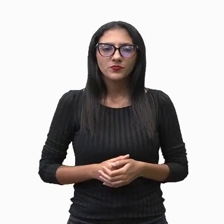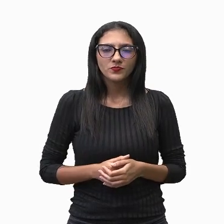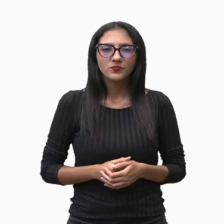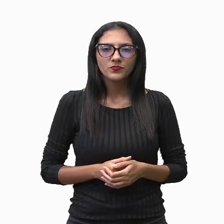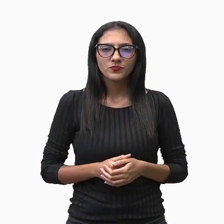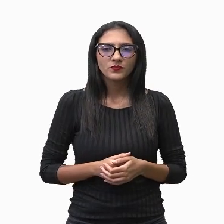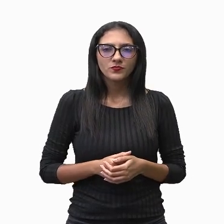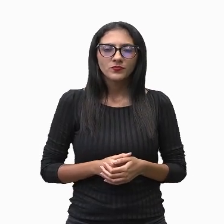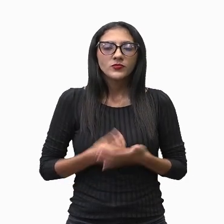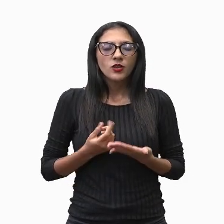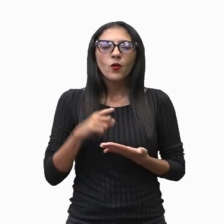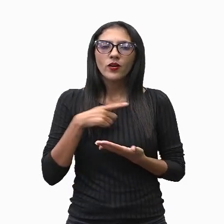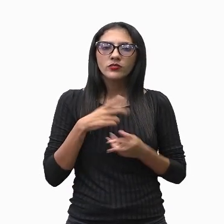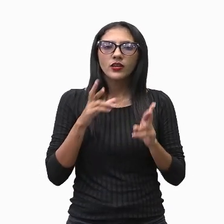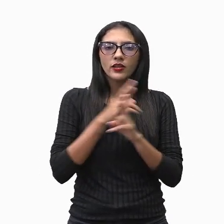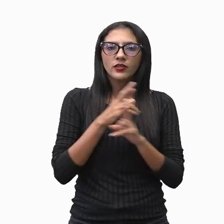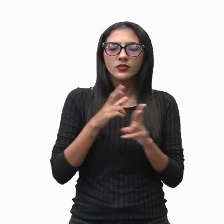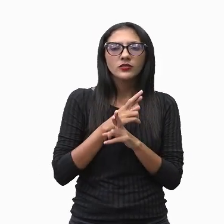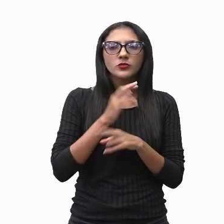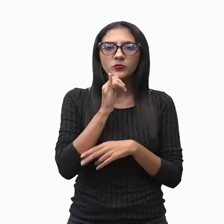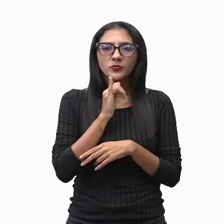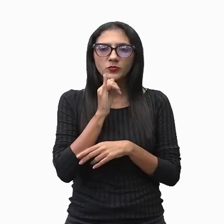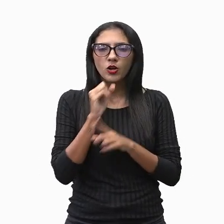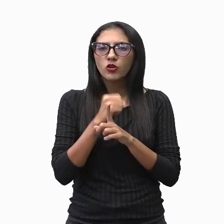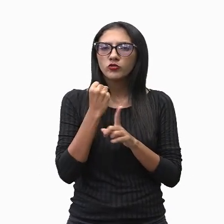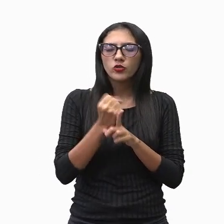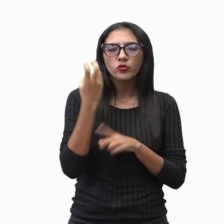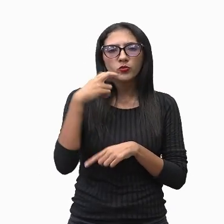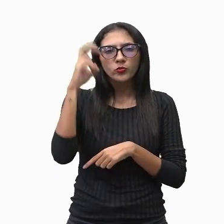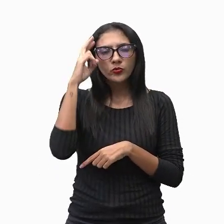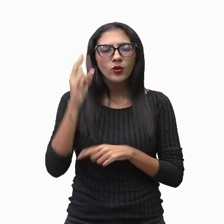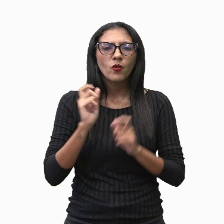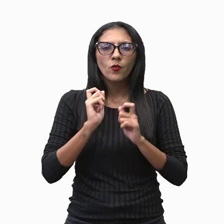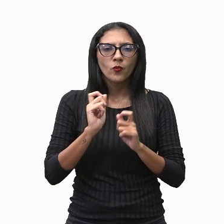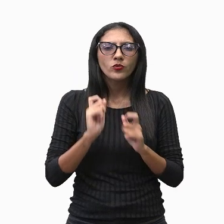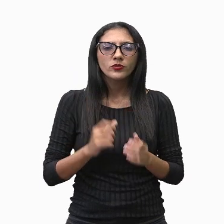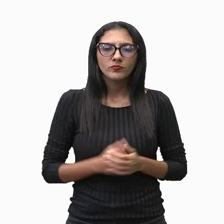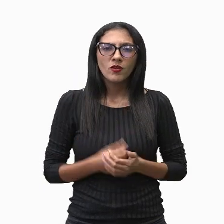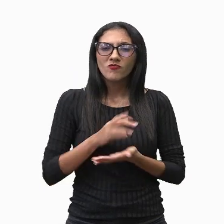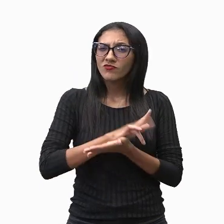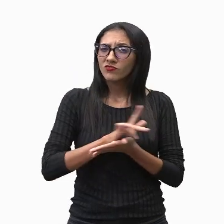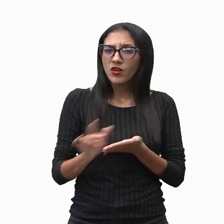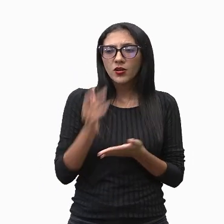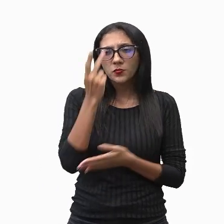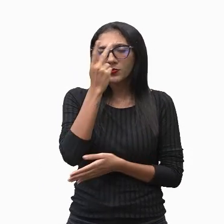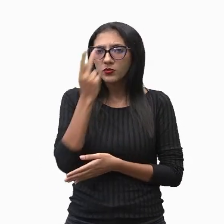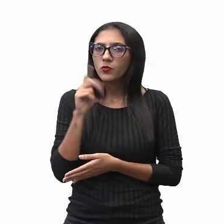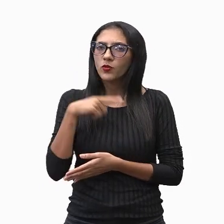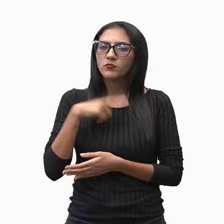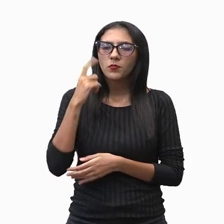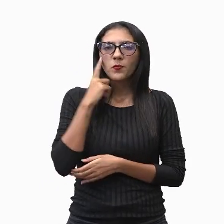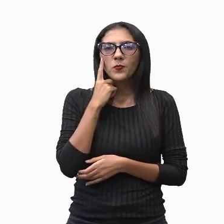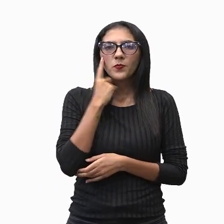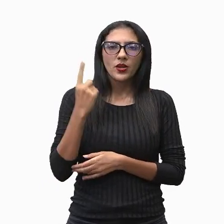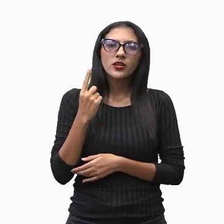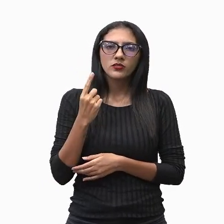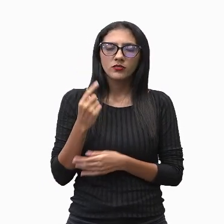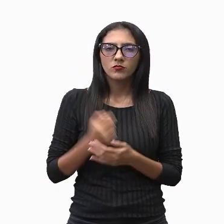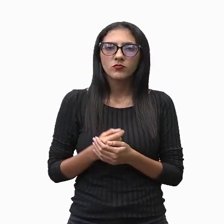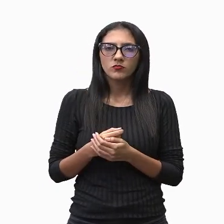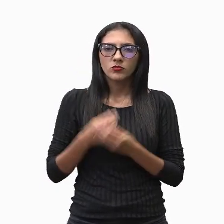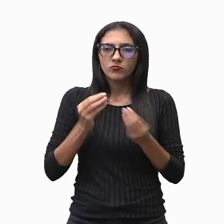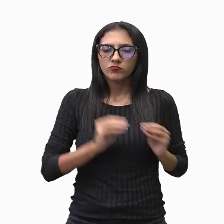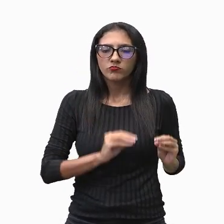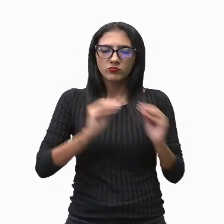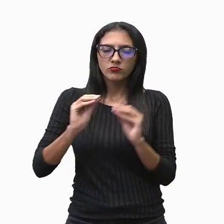sociais e culturais, que a gente soma ali na palavrinha, socioculturais. Muitas pessoas vão até outros países